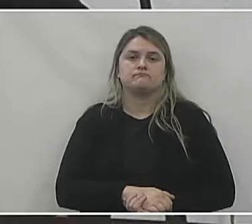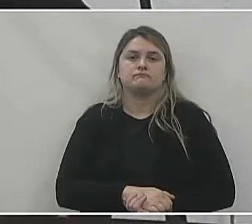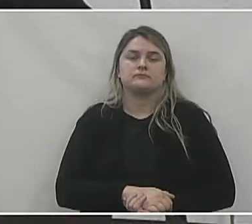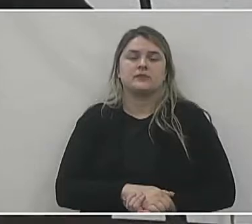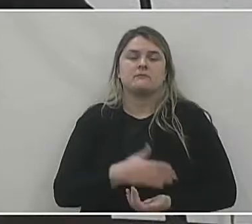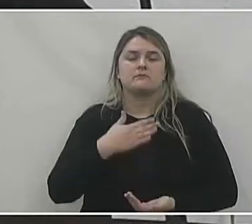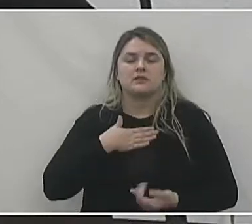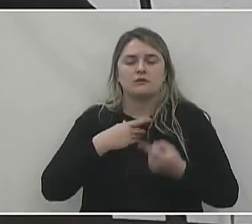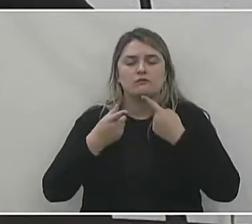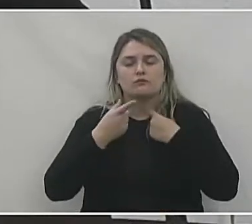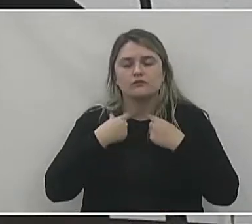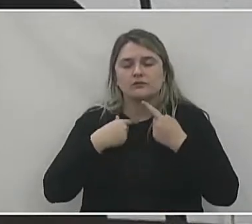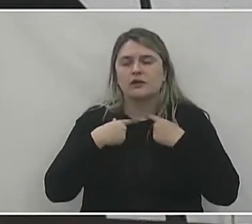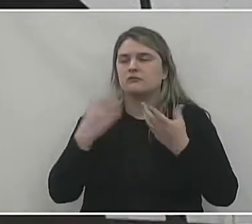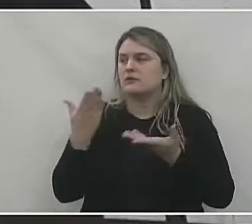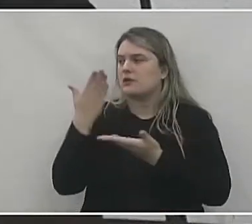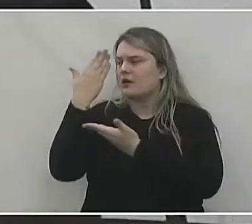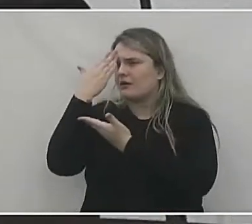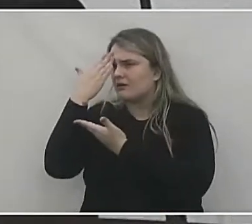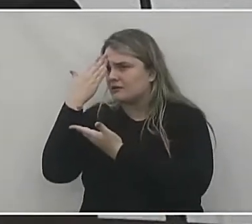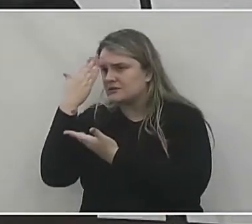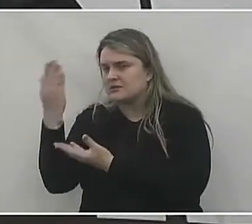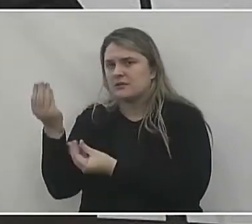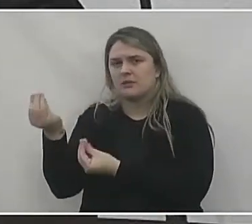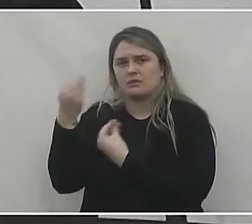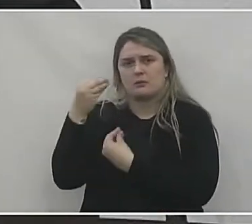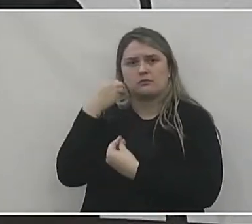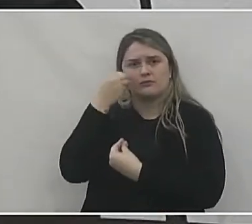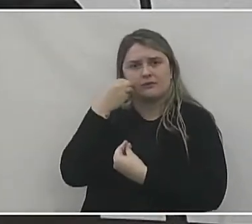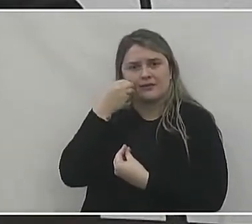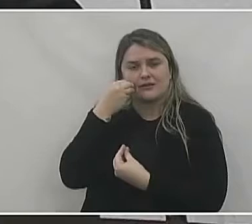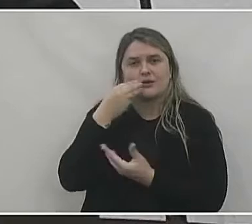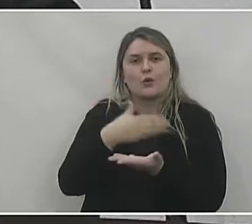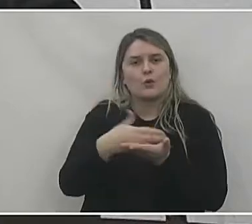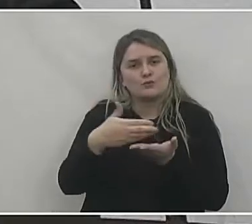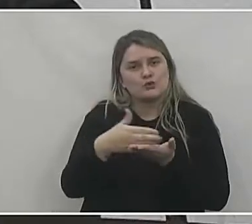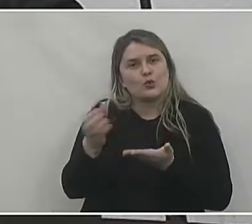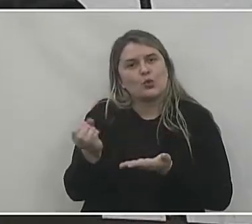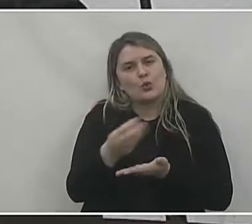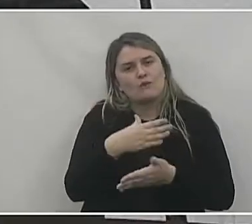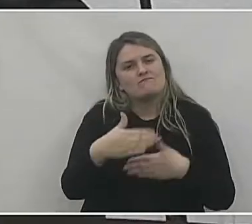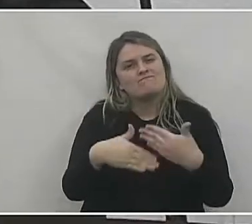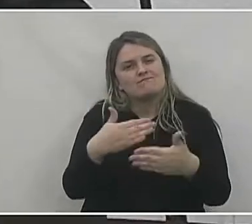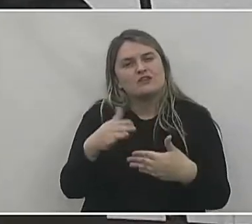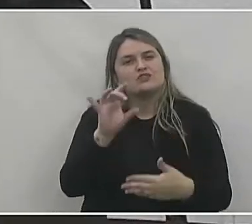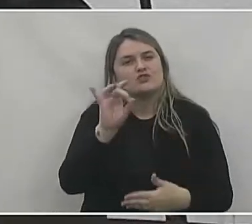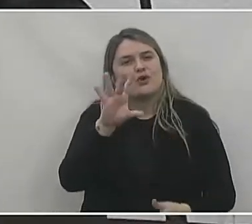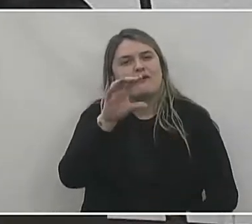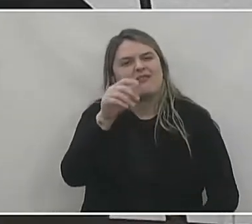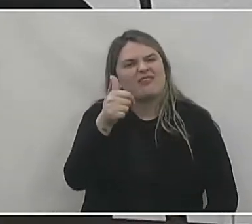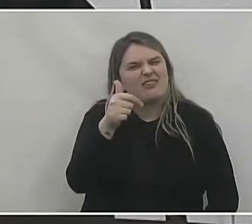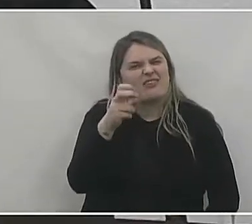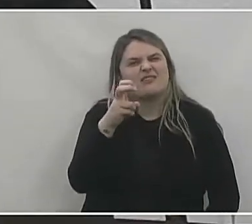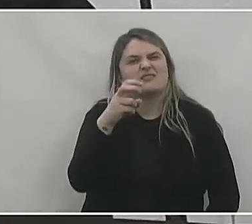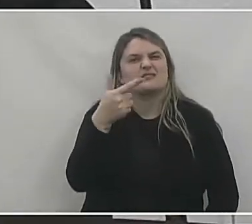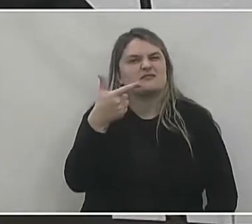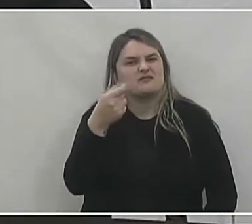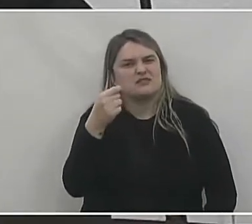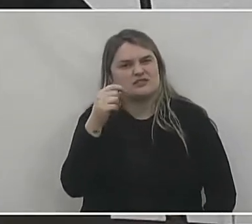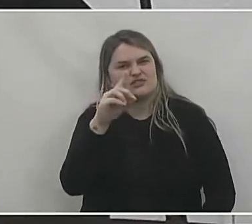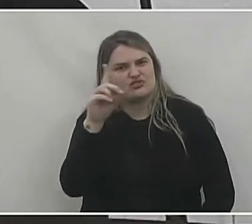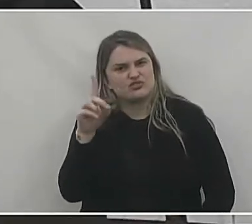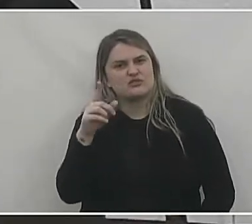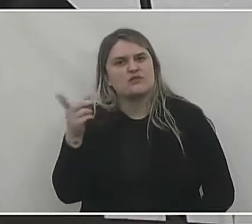mas a minha vontade, e agradeço a oportunidade, estou começando a minha nova caminhada, eu faz apenas 15, 20 dias que sou